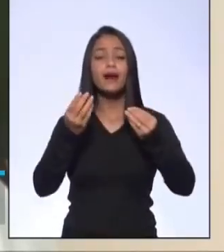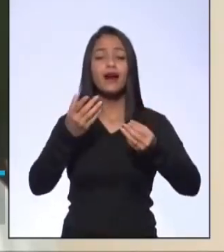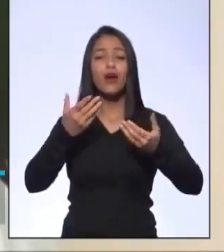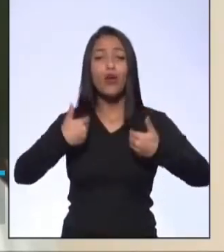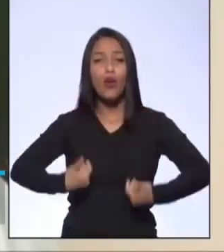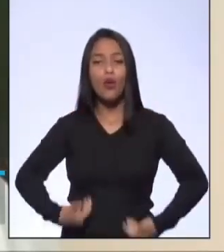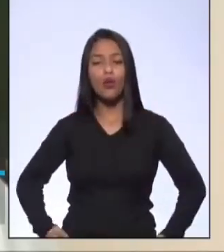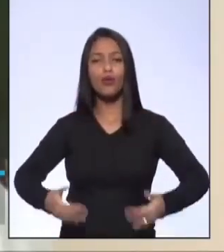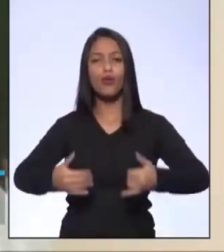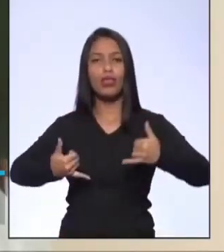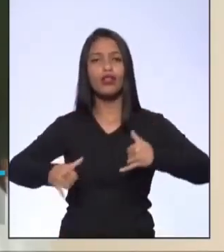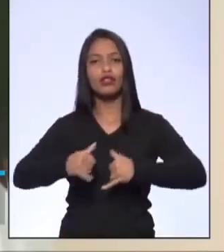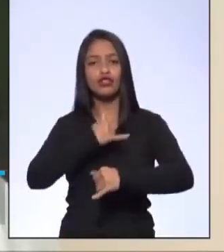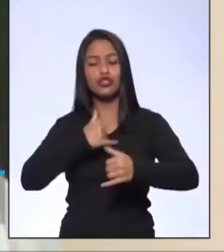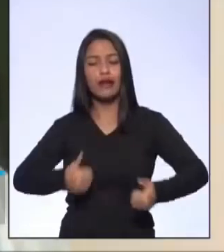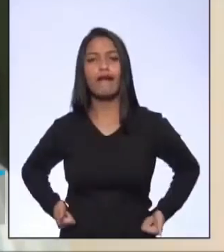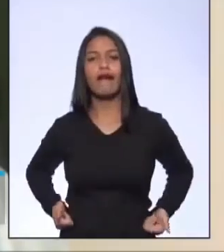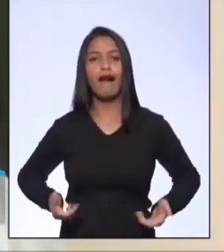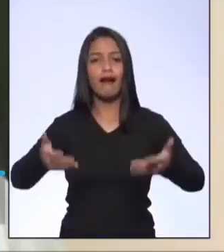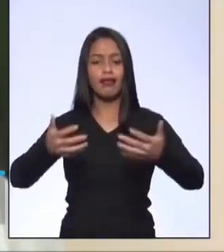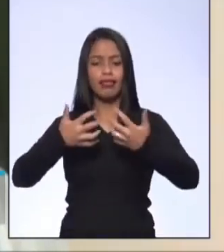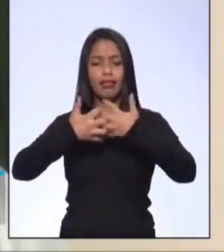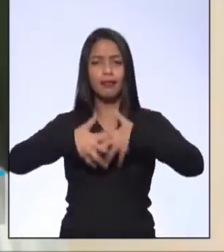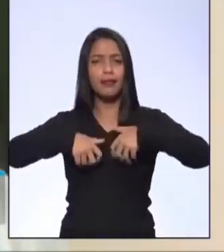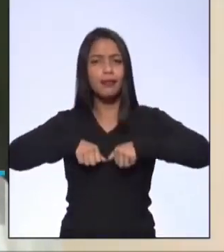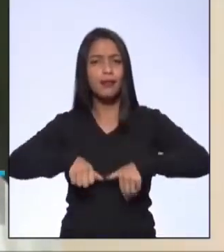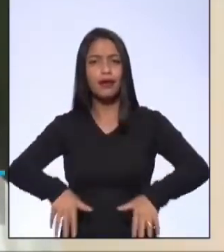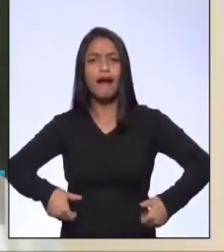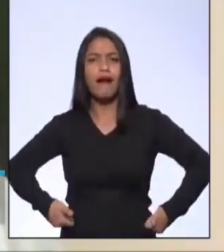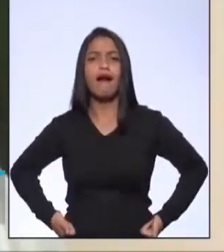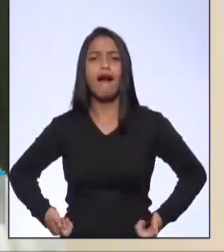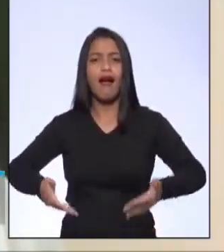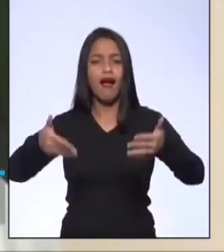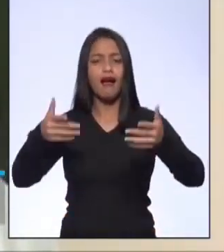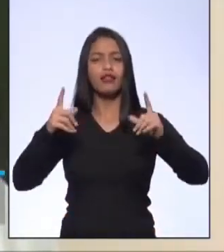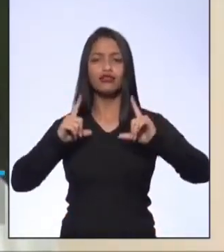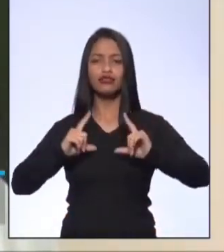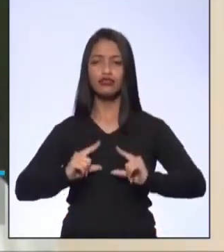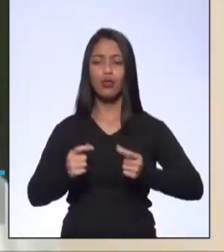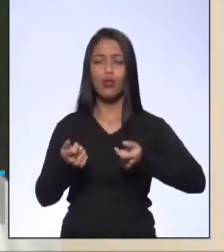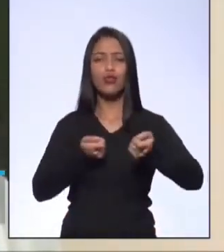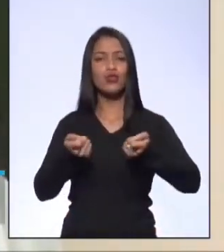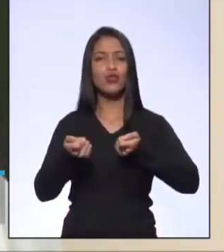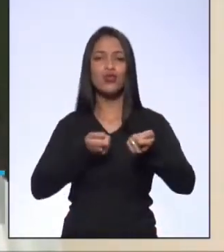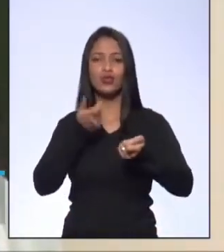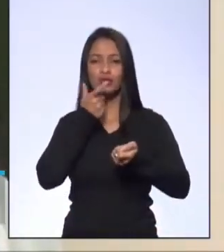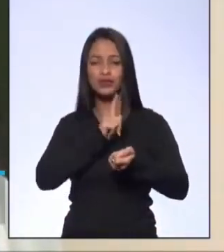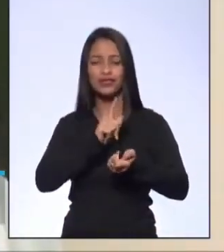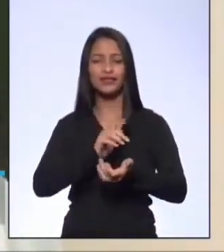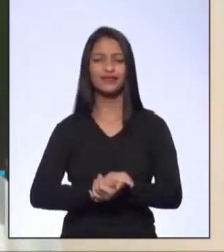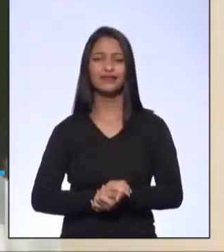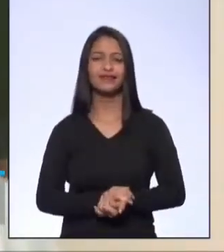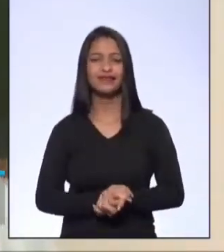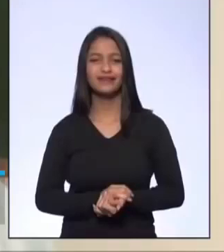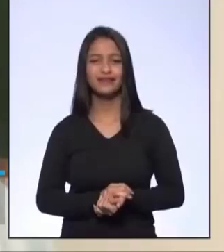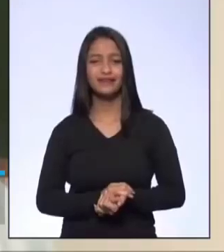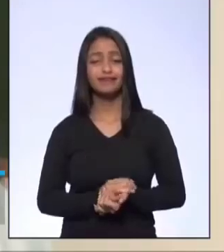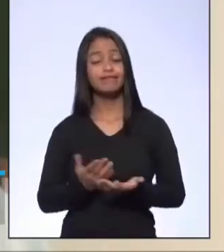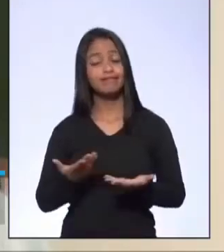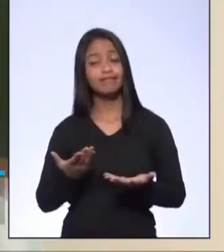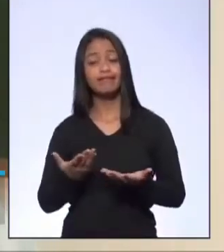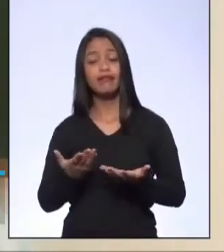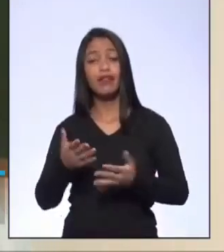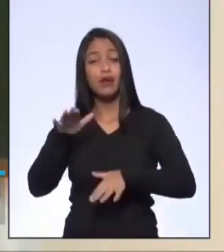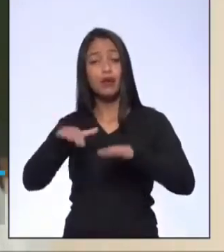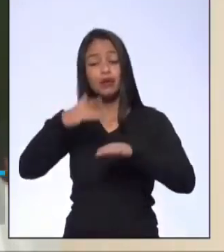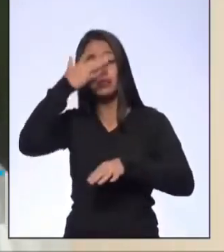corpo, vão regular o metabolismo do seu corpo. Como que o corpo funciona direitinho, tá? E aí, tem pessoas